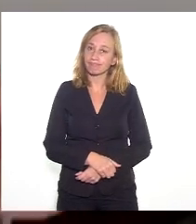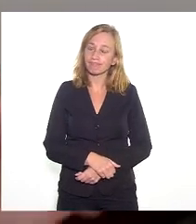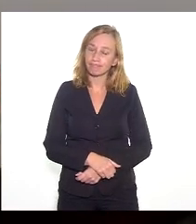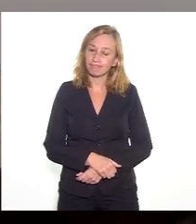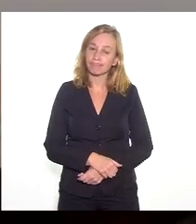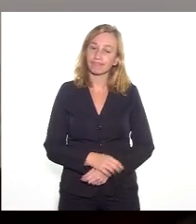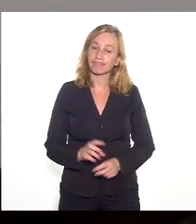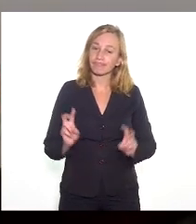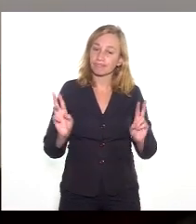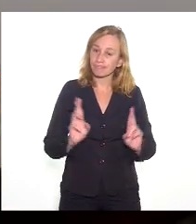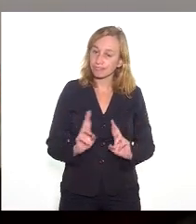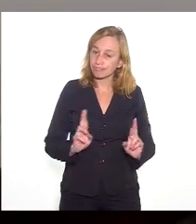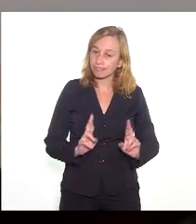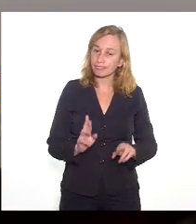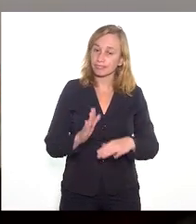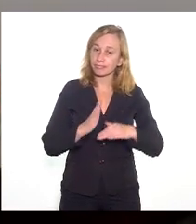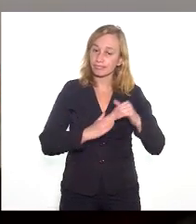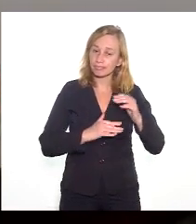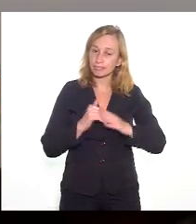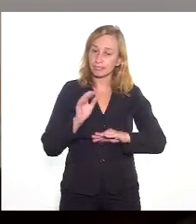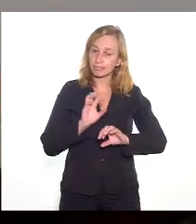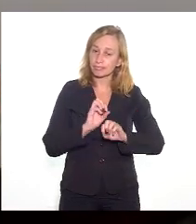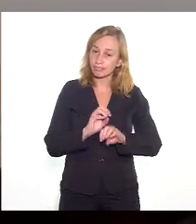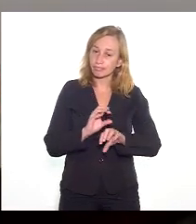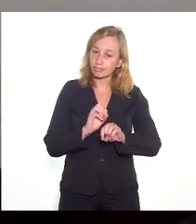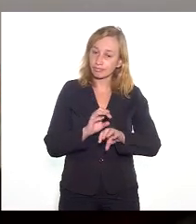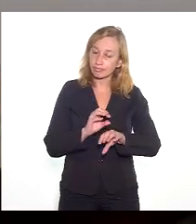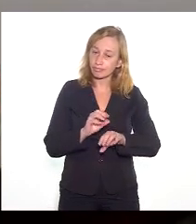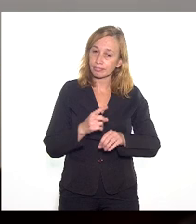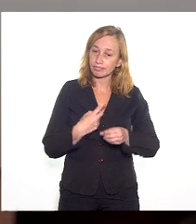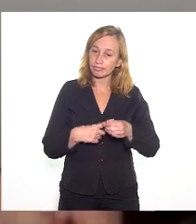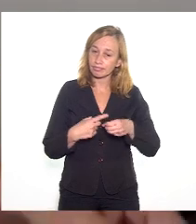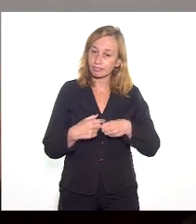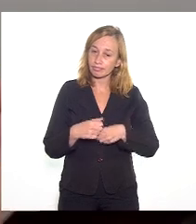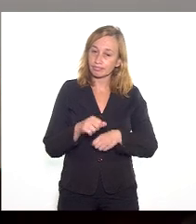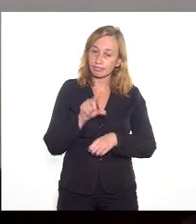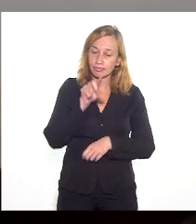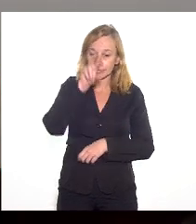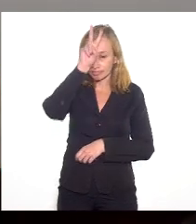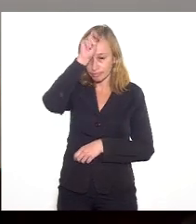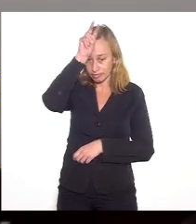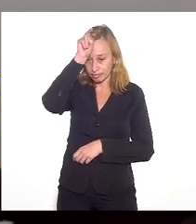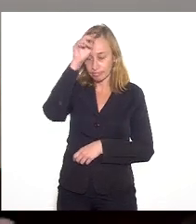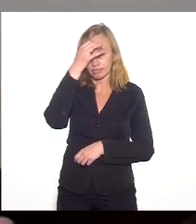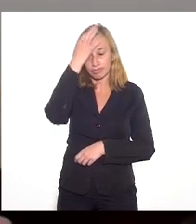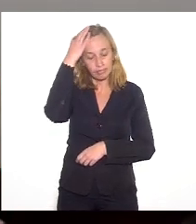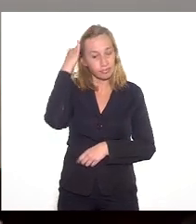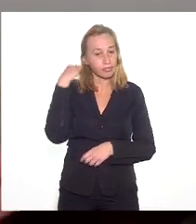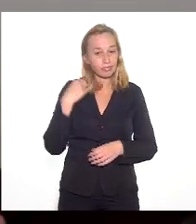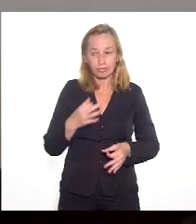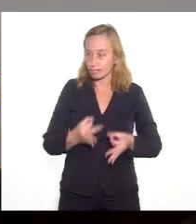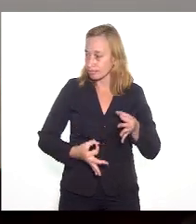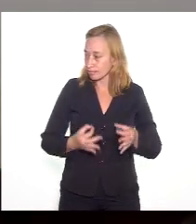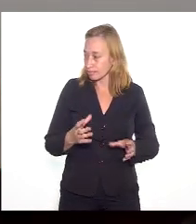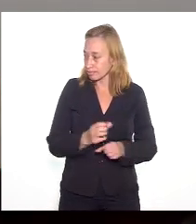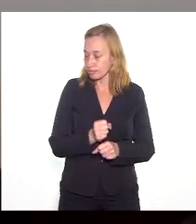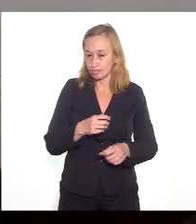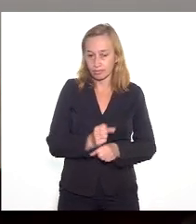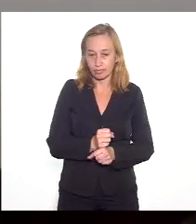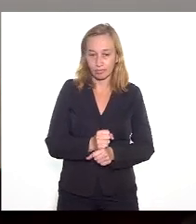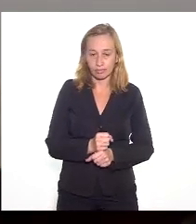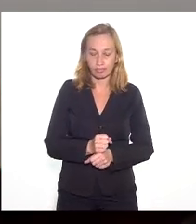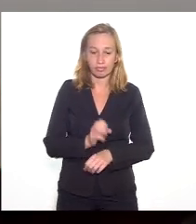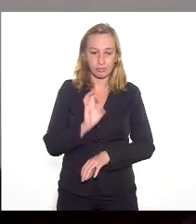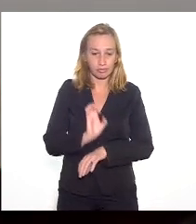em relação a profissionais da educação da rede municipal de Mesquita. O Tribunal de Contas do Estado vem fazendo, já há